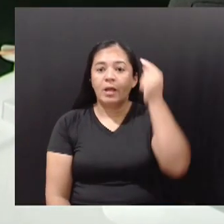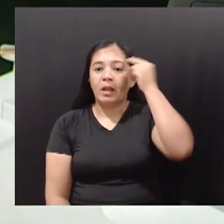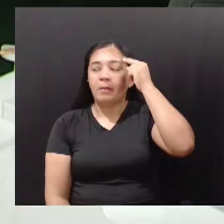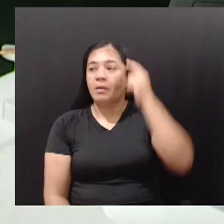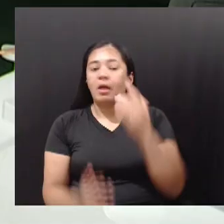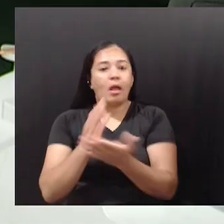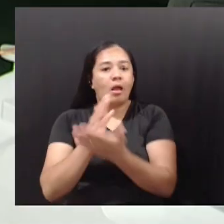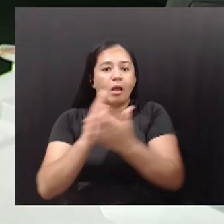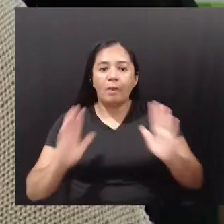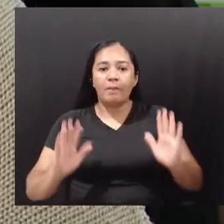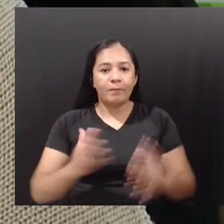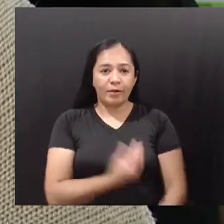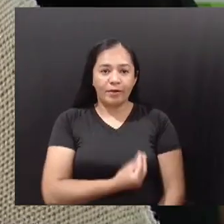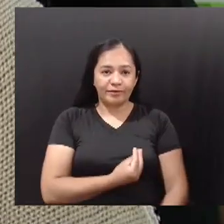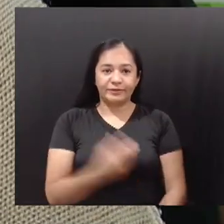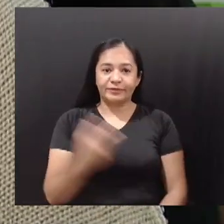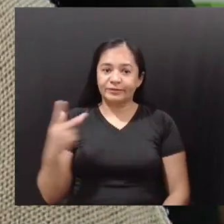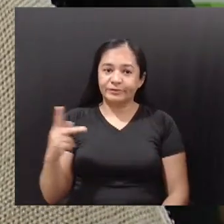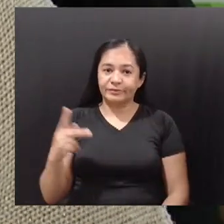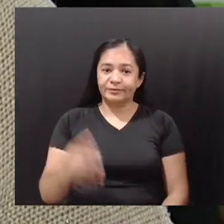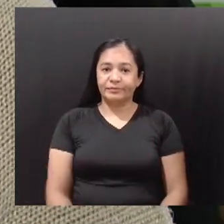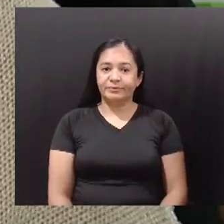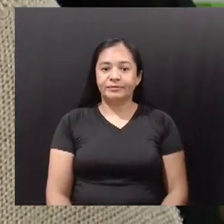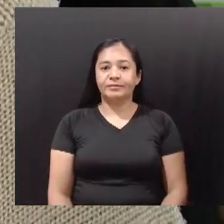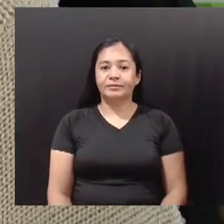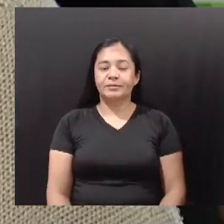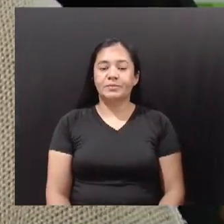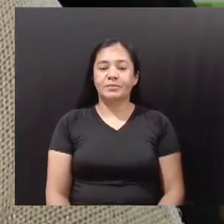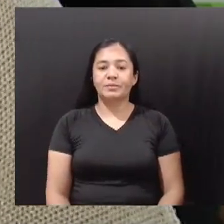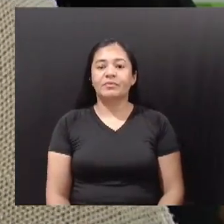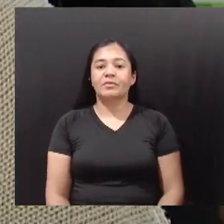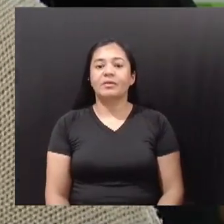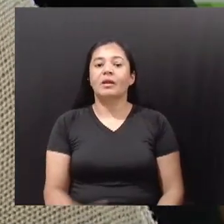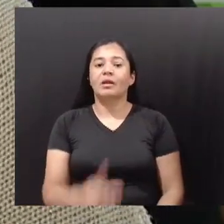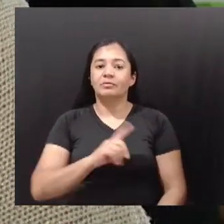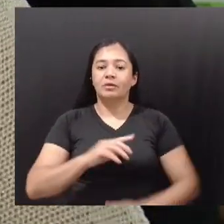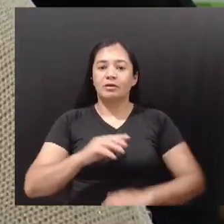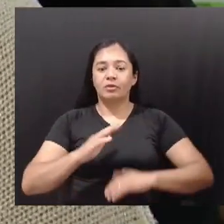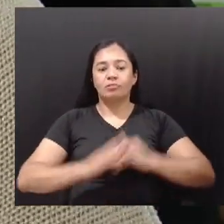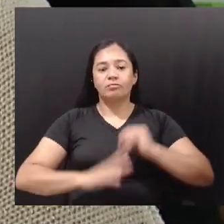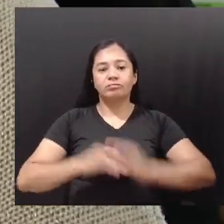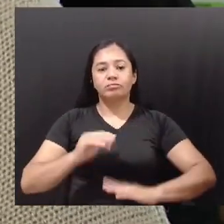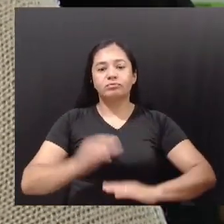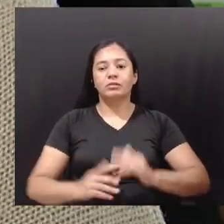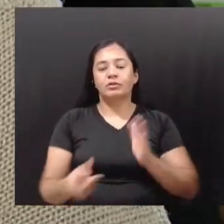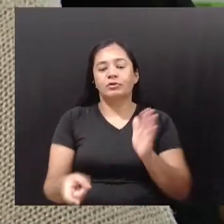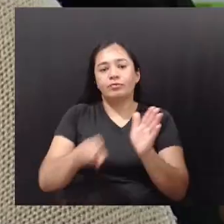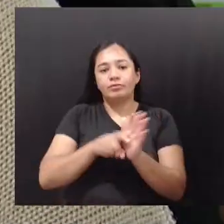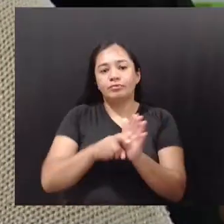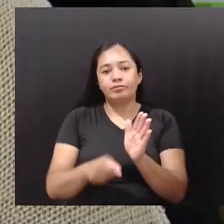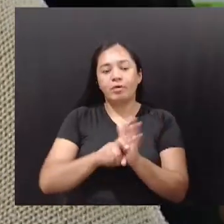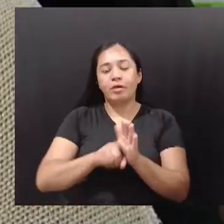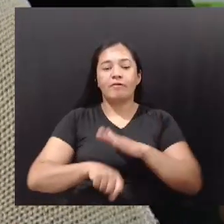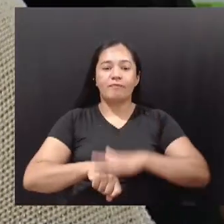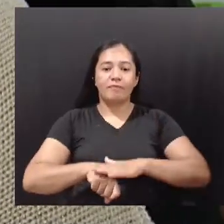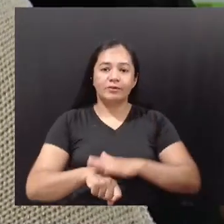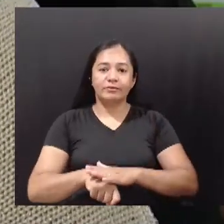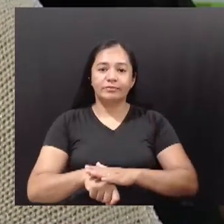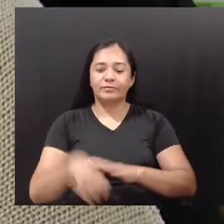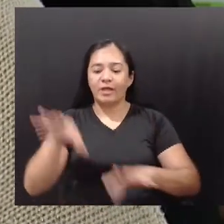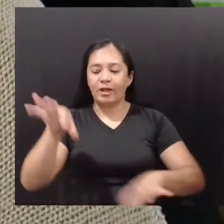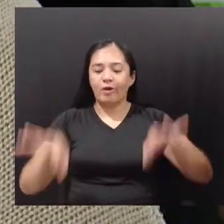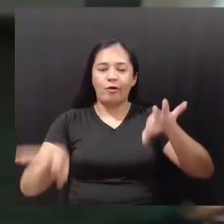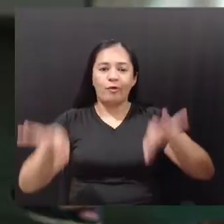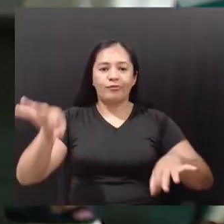vida dela. Isso não é realidade. Ela tem uma habilitação e uma reabilitação para ser feita e essa oficina é muito importante